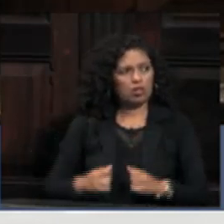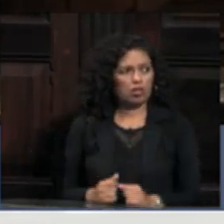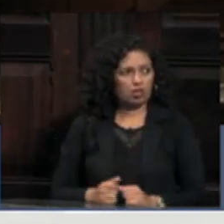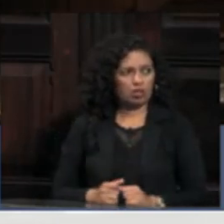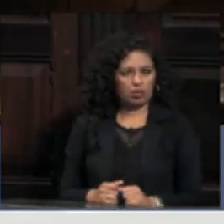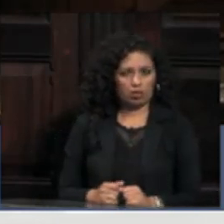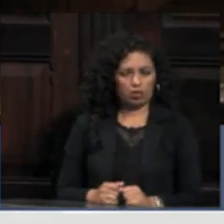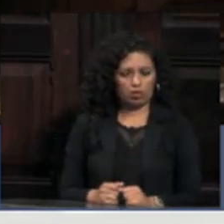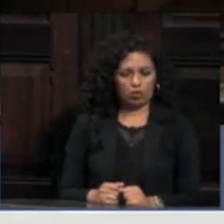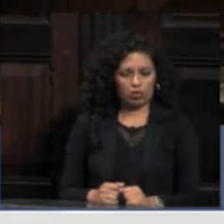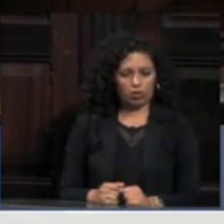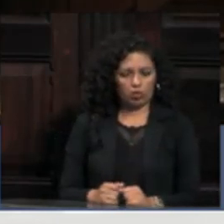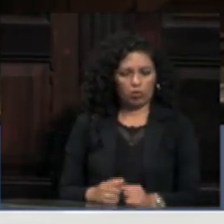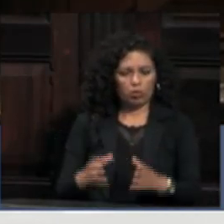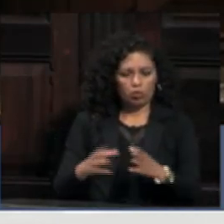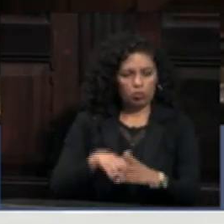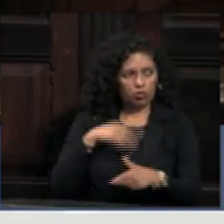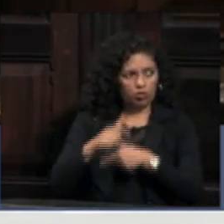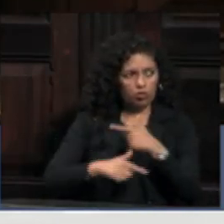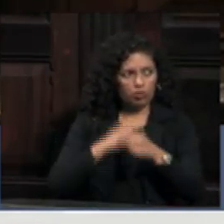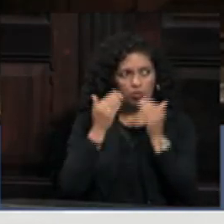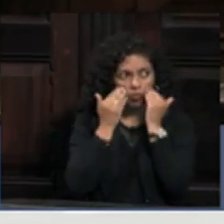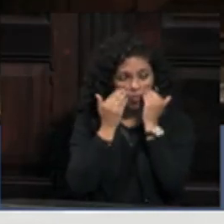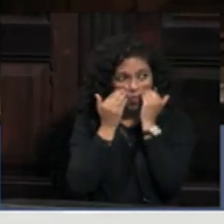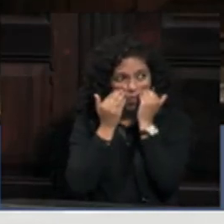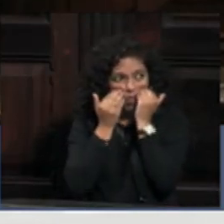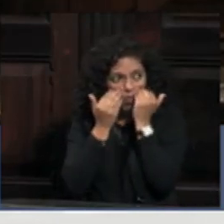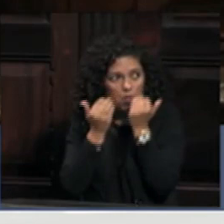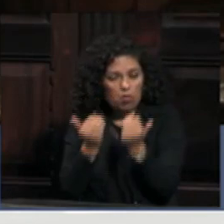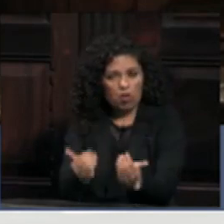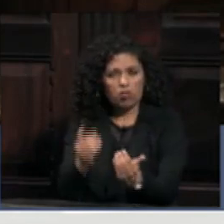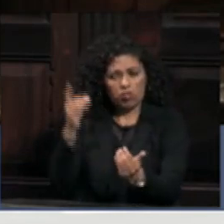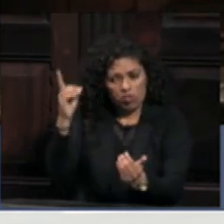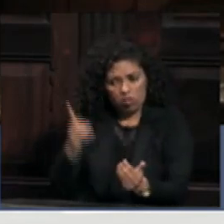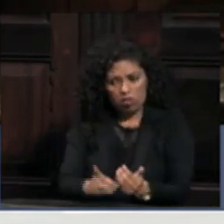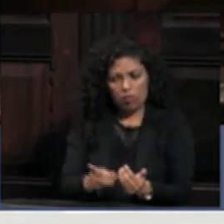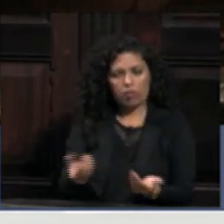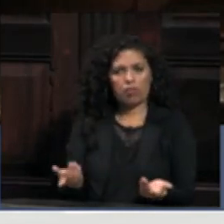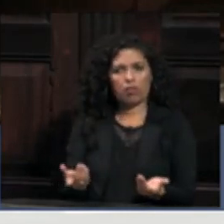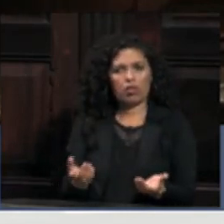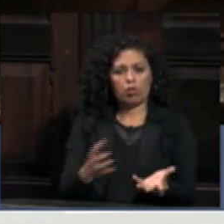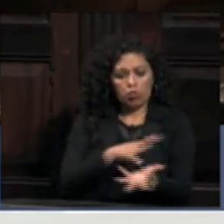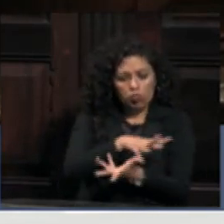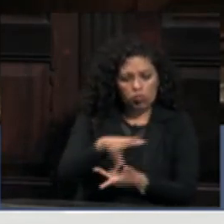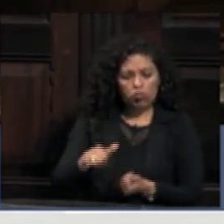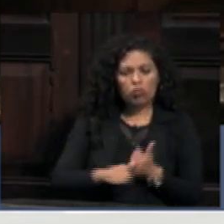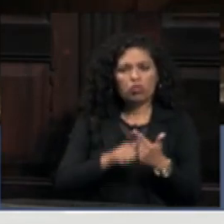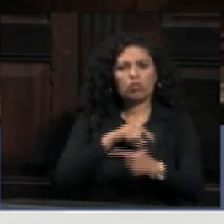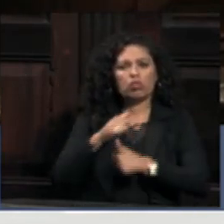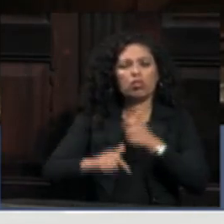em qualquer governo o braço de defesa do mundo do trabalho.